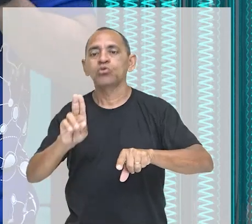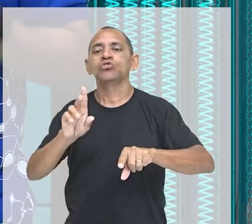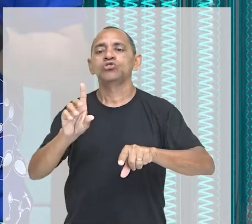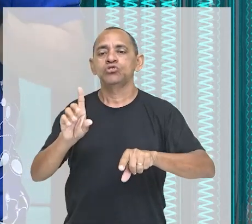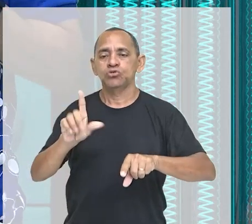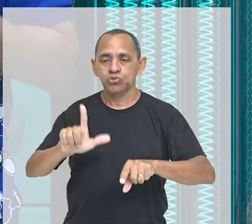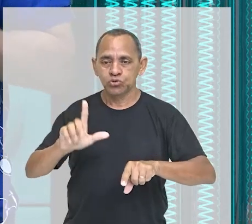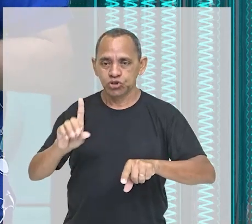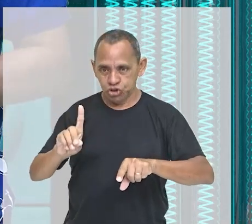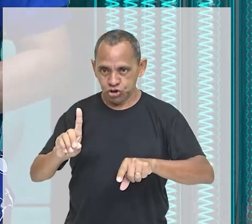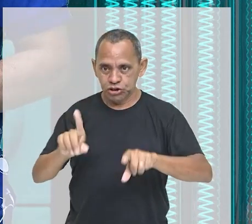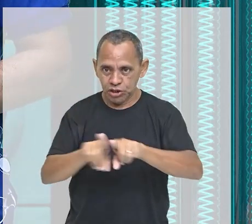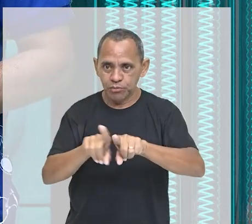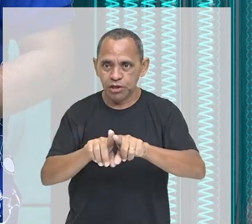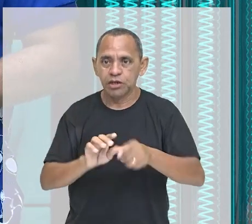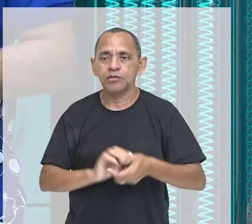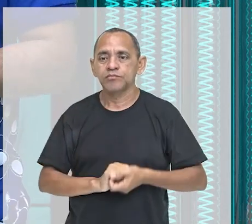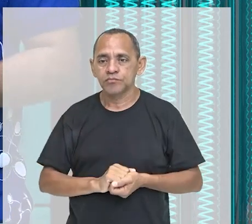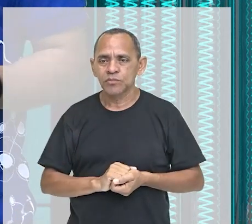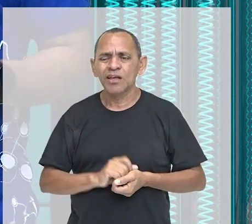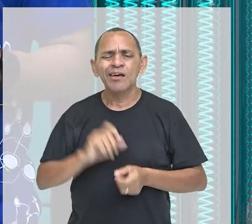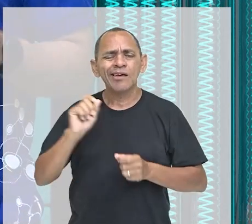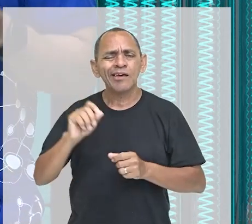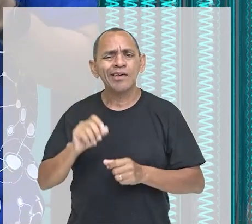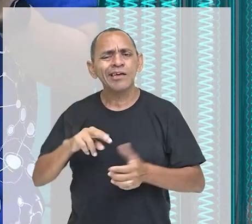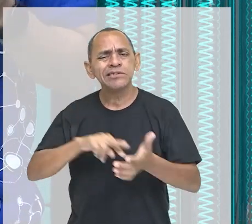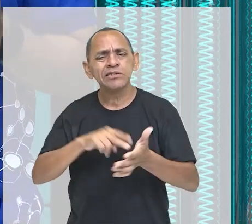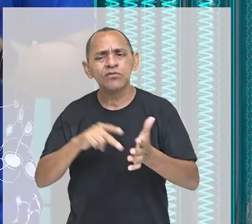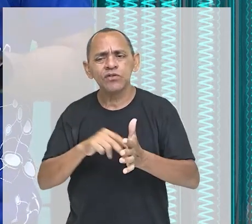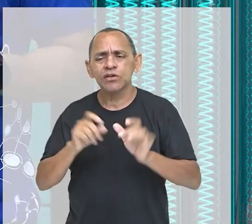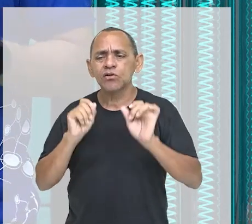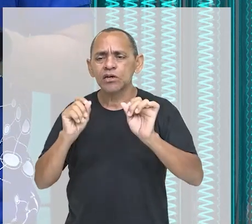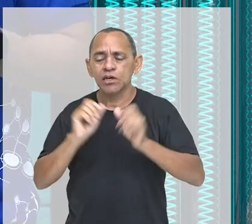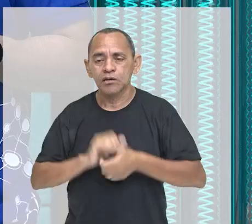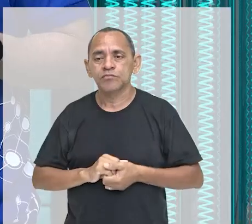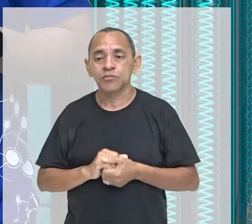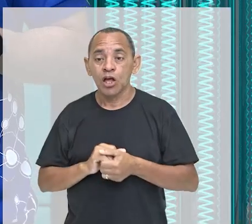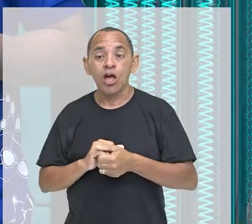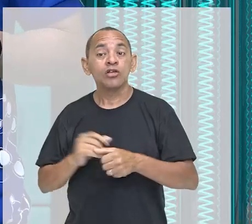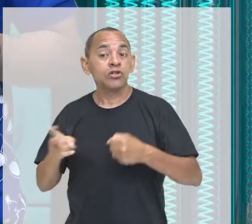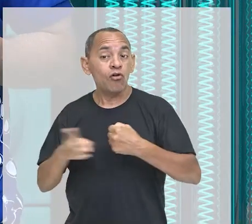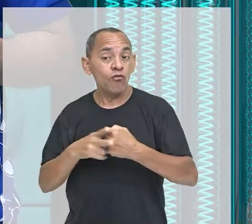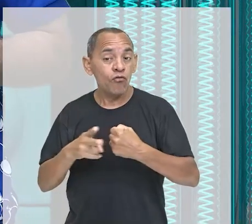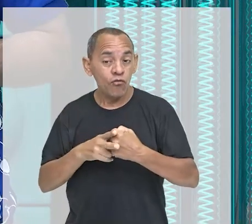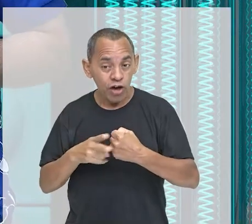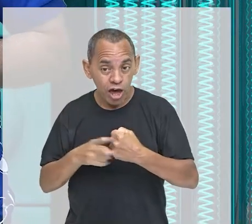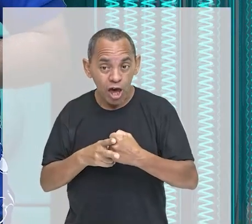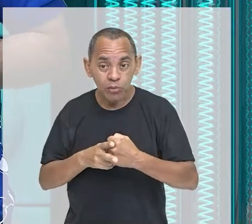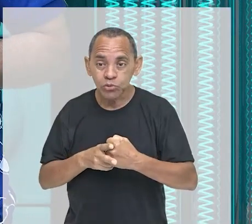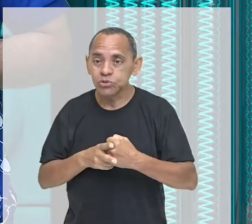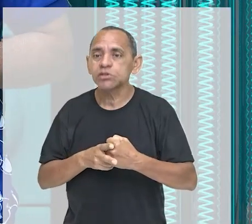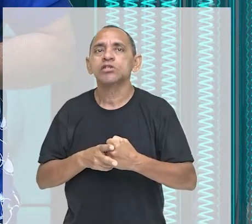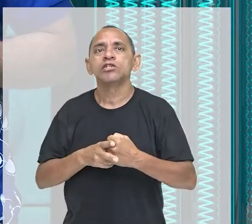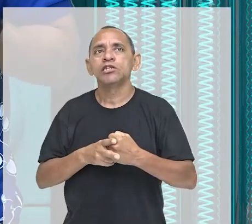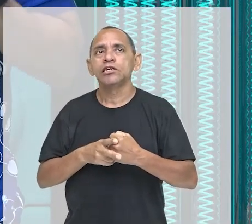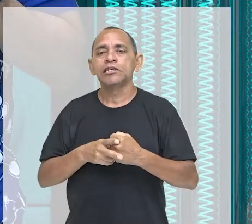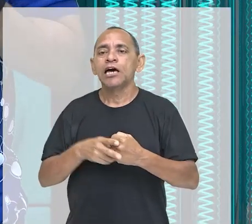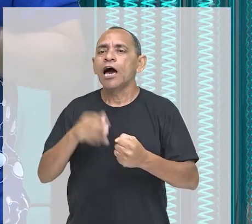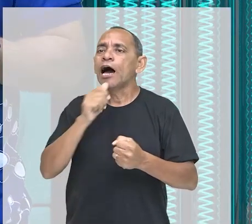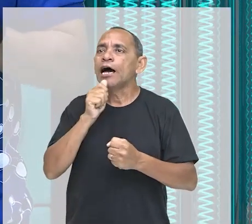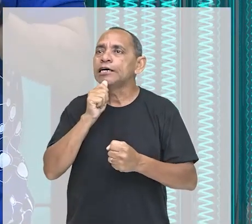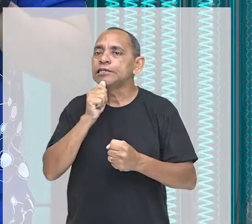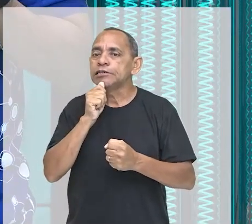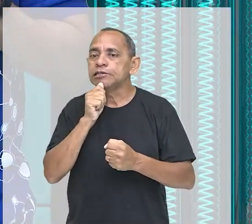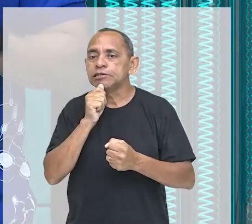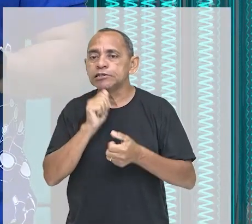to. Primeiramente, o que é um infinitivo? Infinitivo, gente, são aqueles verbos que ainda não foram conjugados, tá?